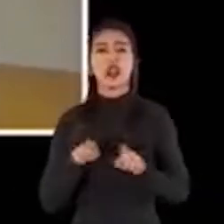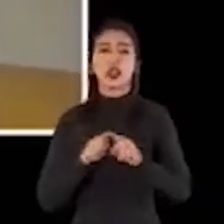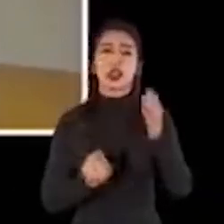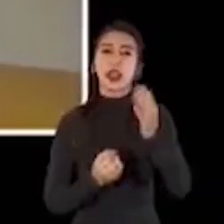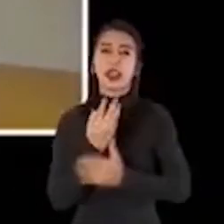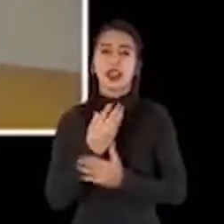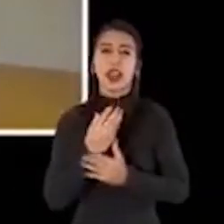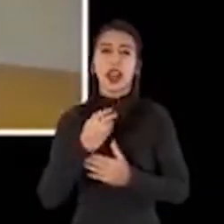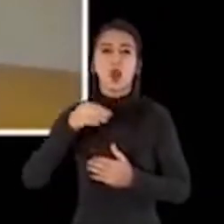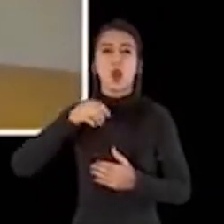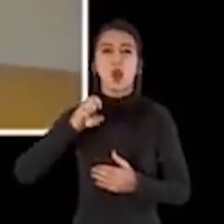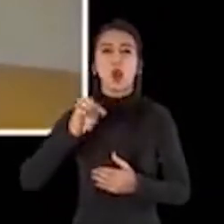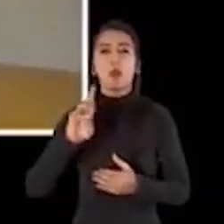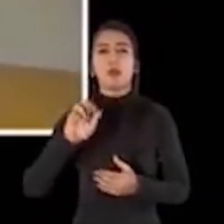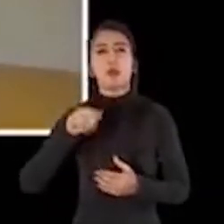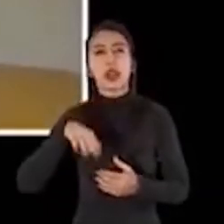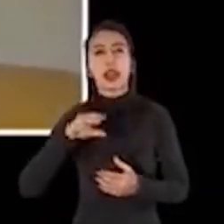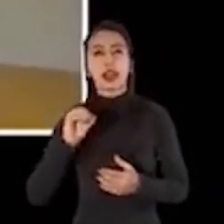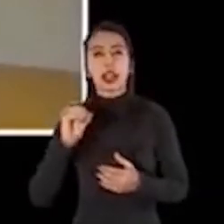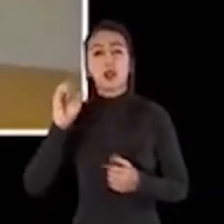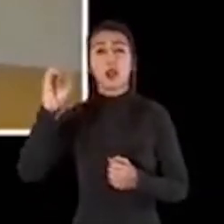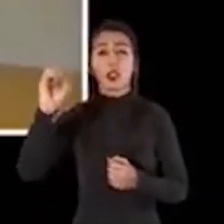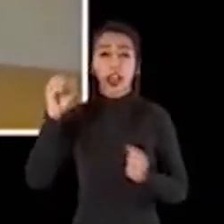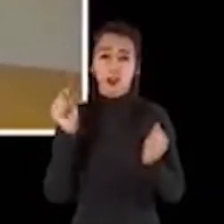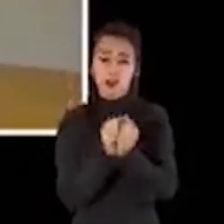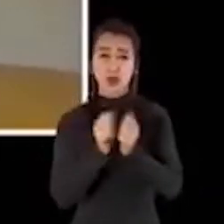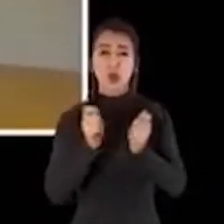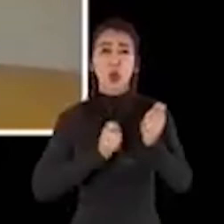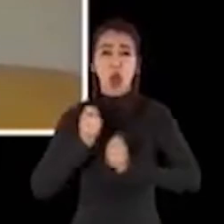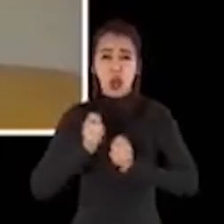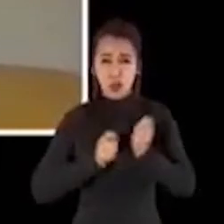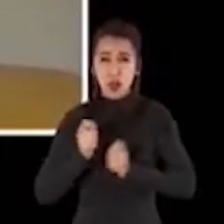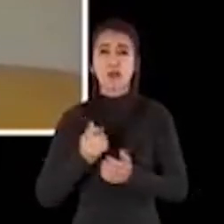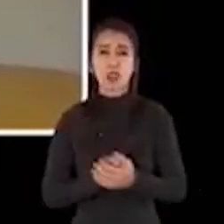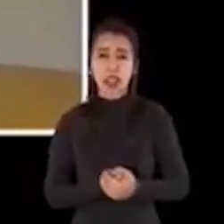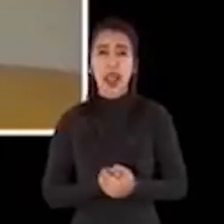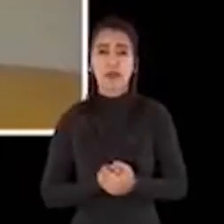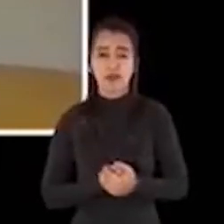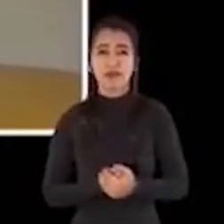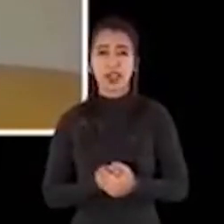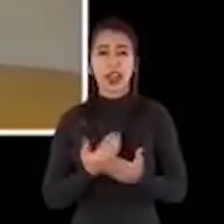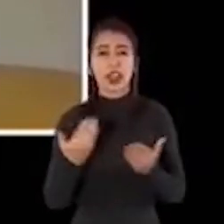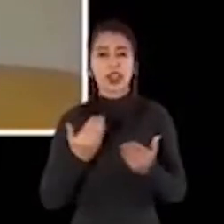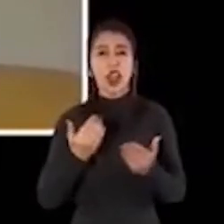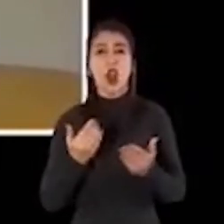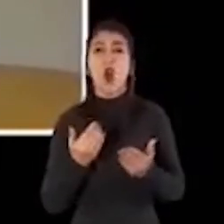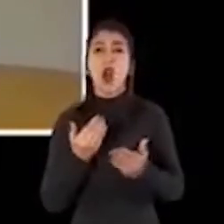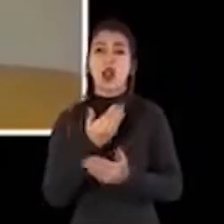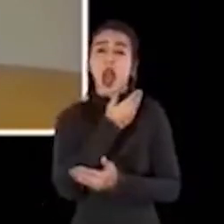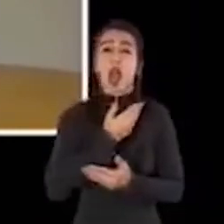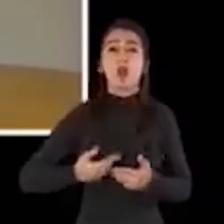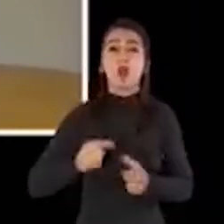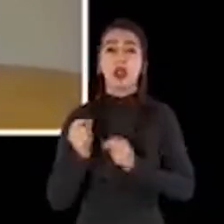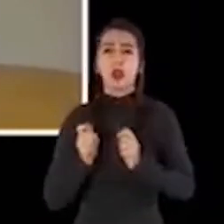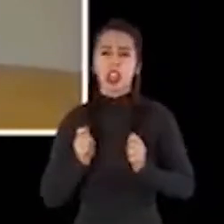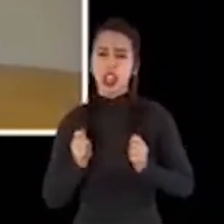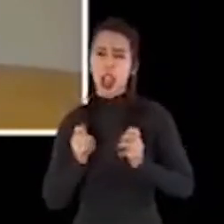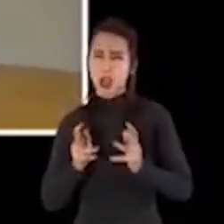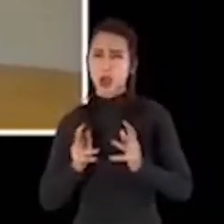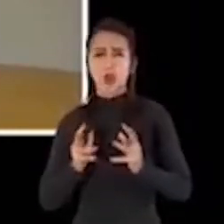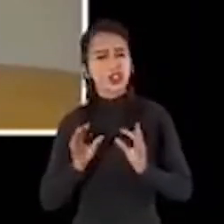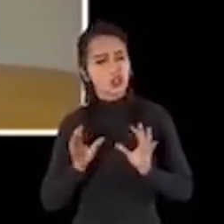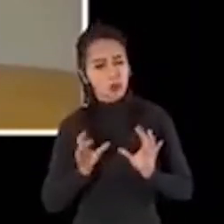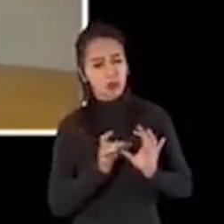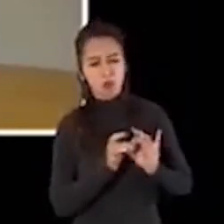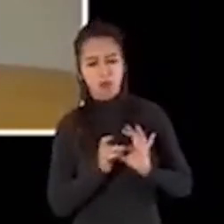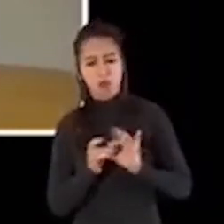o programa Metano Zero, todos juntos com a economia, na época que o Saxida estava na economia. E esse é um governo que atua de forma